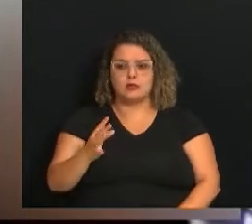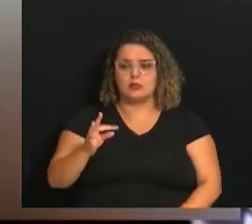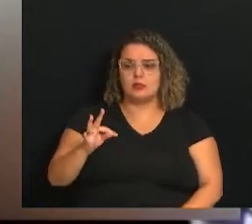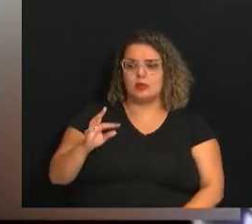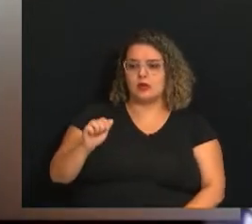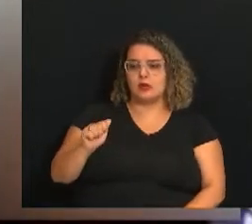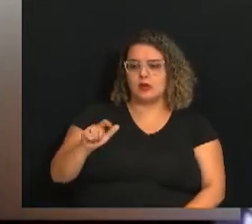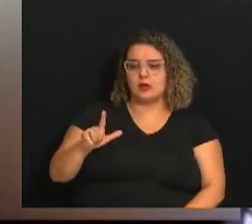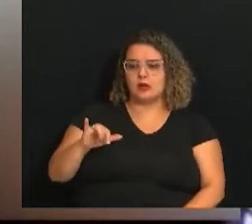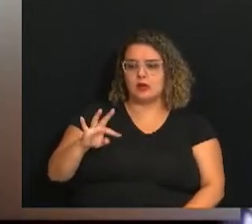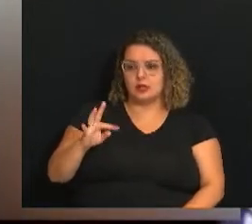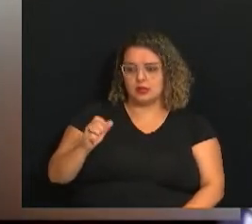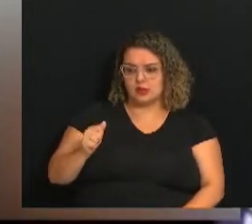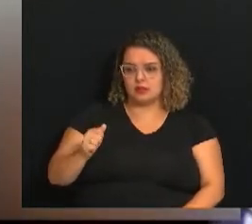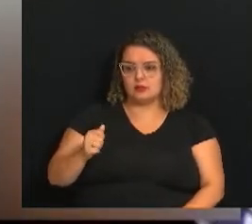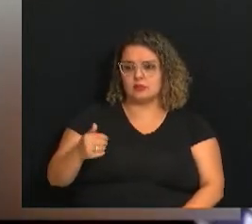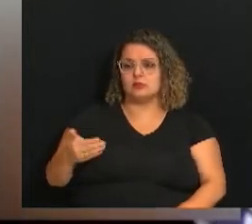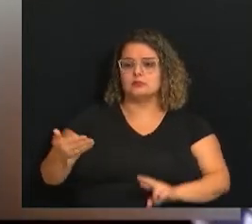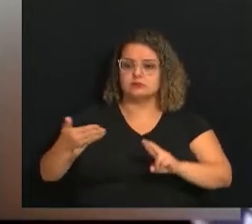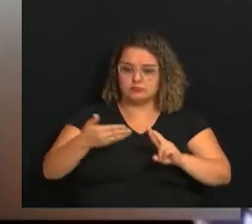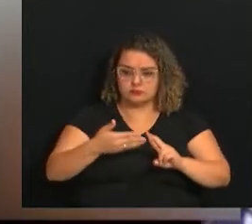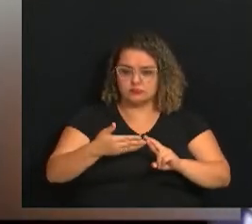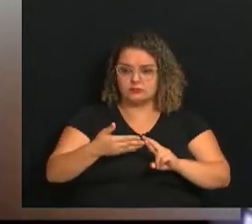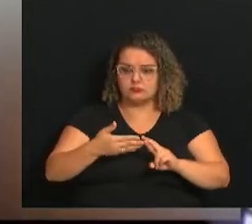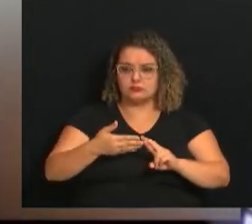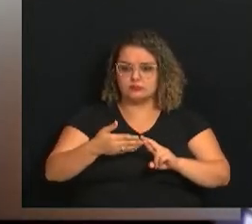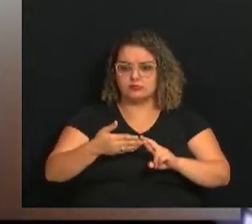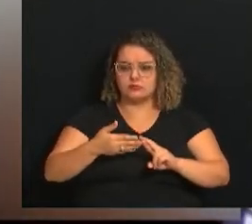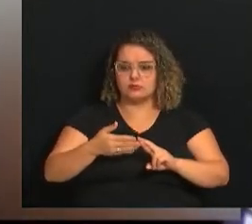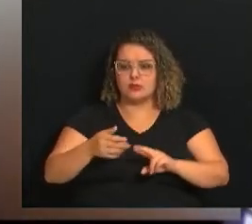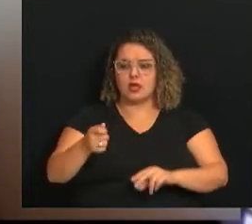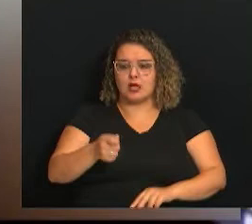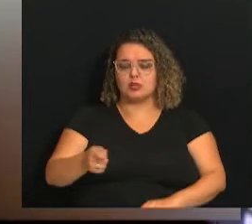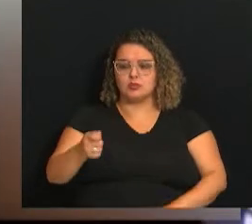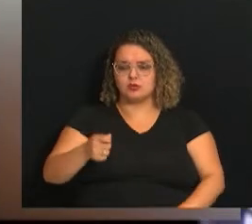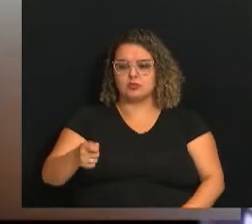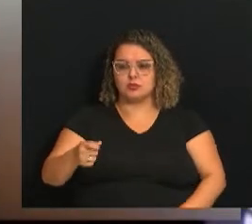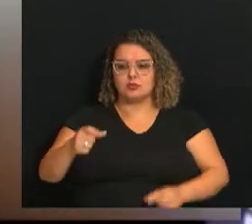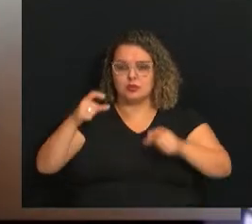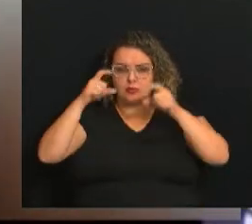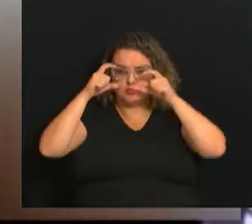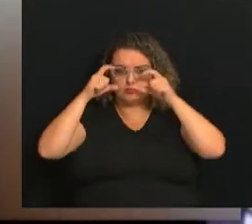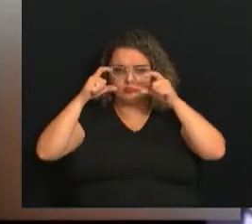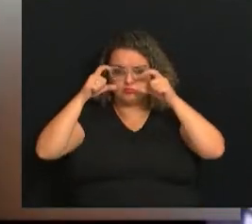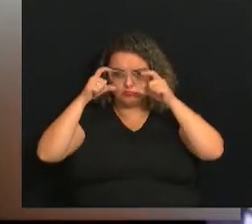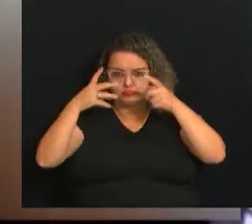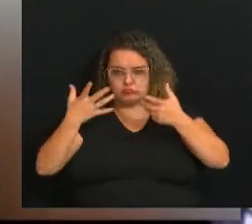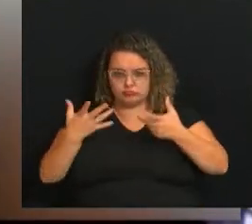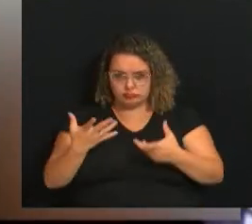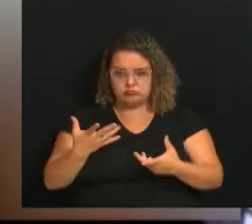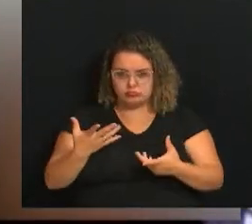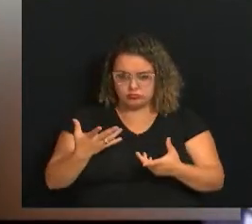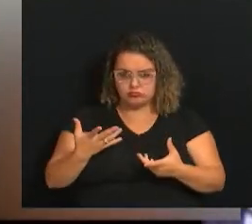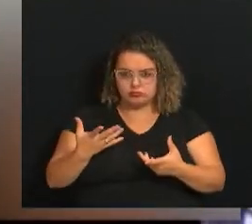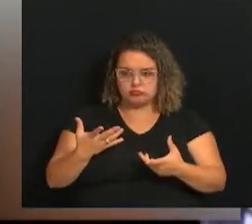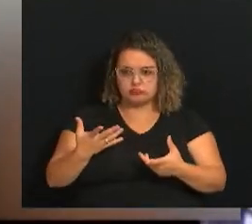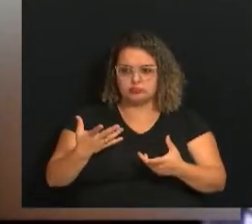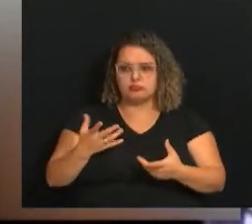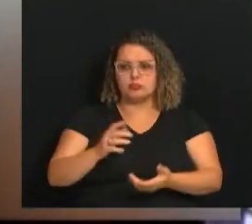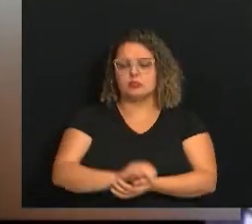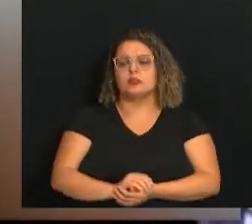foi representando a Associação de Oftalmologia de Campinas, defendeu a posição da associação sobre a